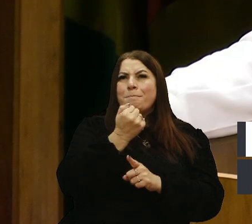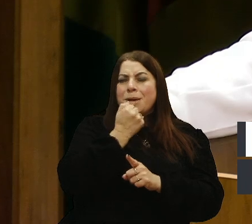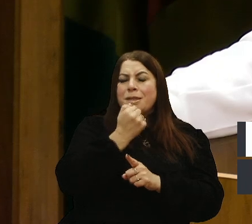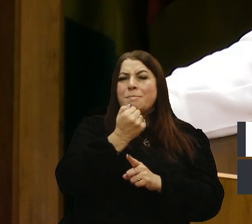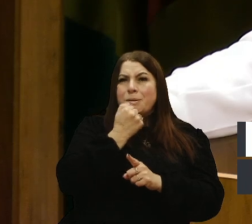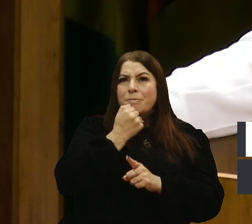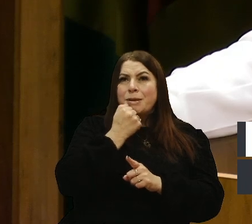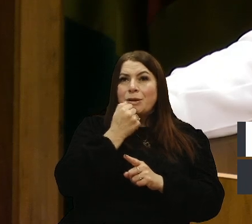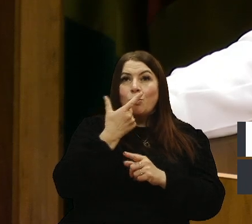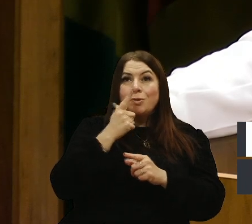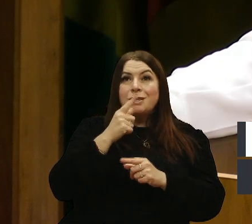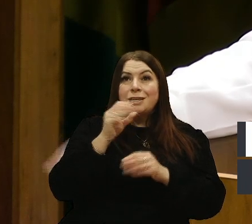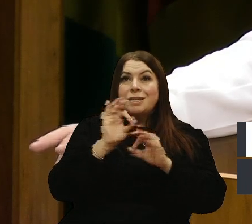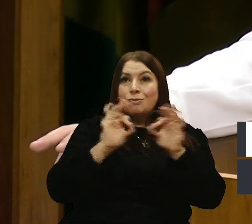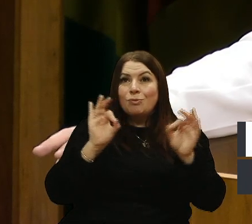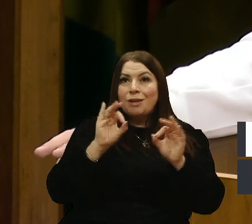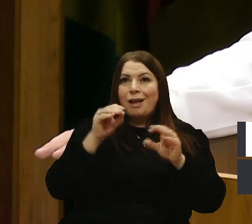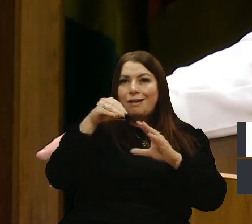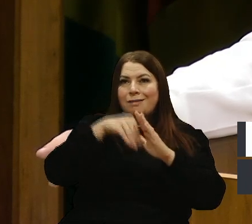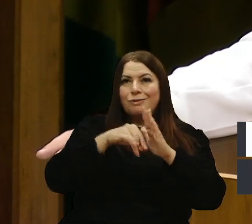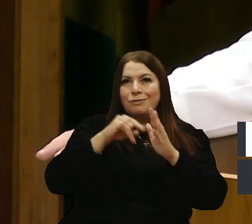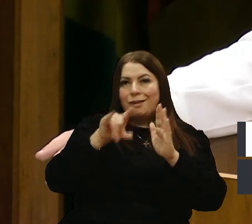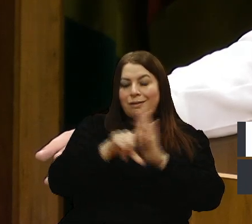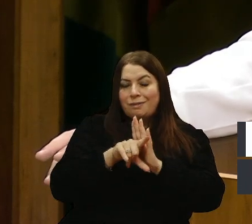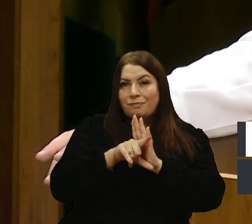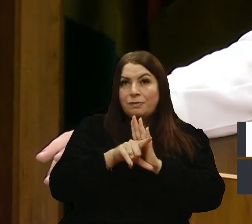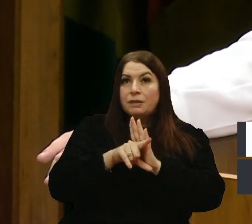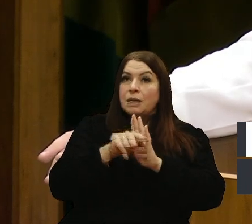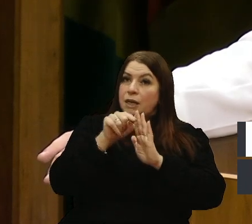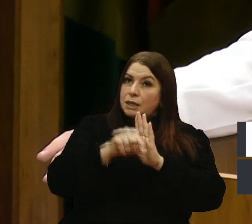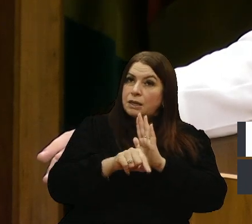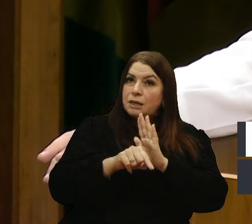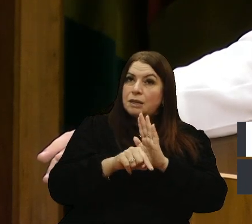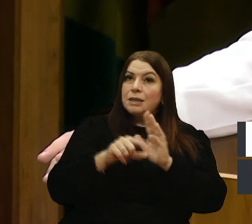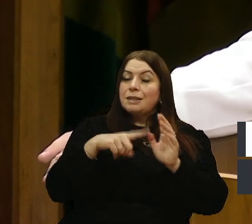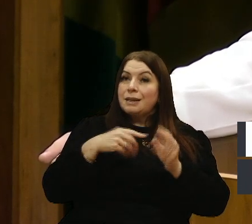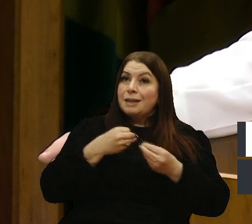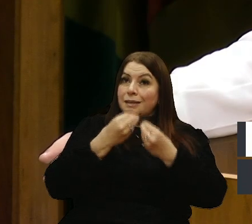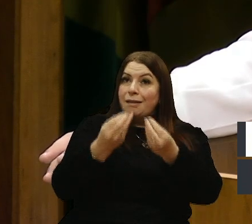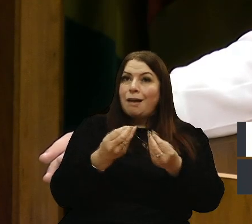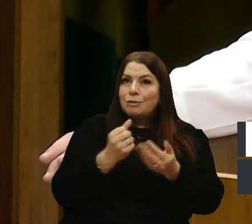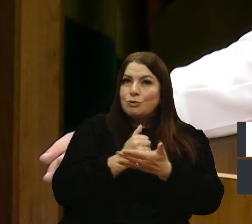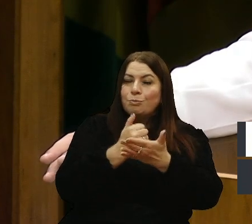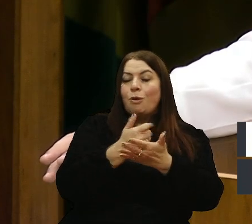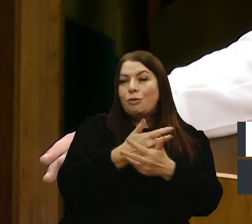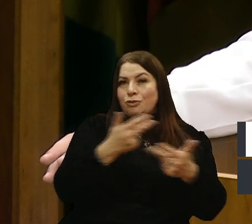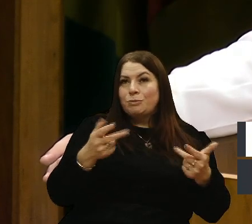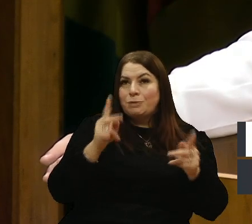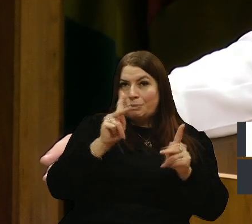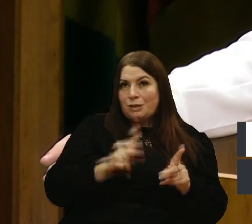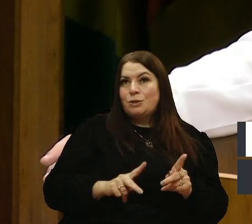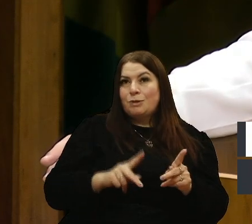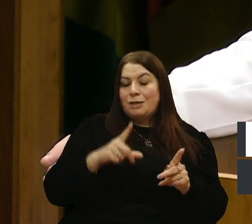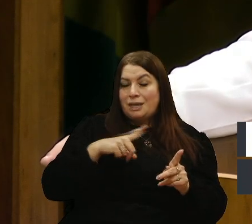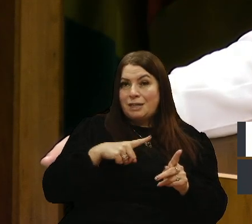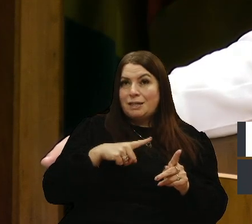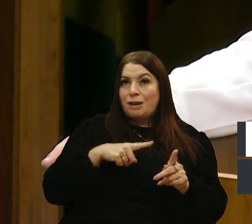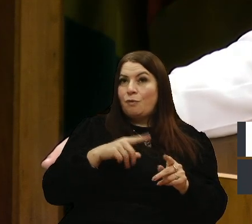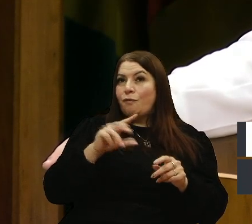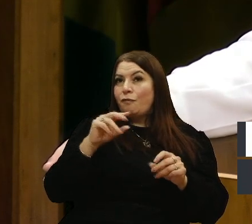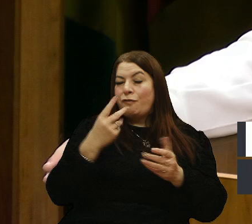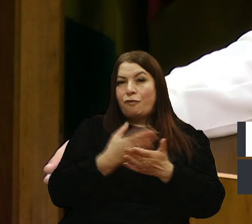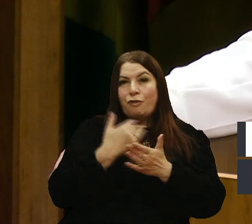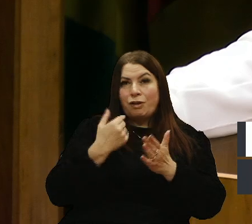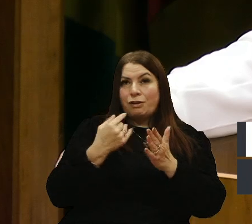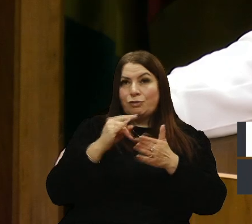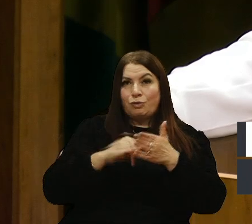conseguir regularizar. O poder público, ao contrário, tem que dar mecanismos e condições para as pessoas que estão na irregularidade,